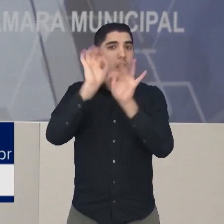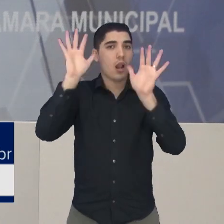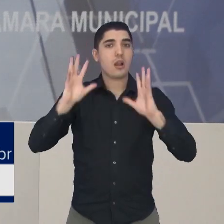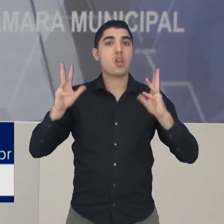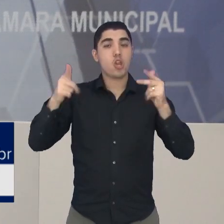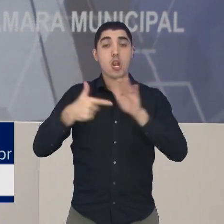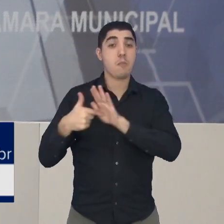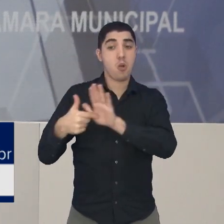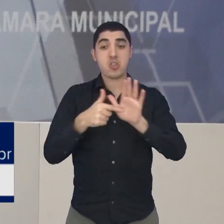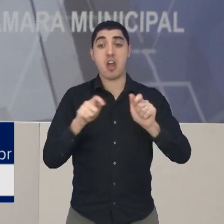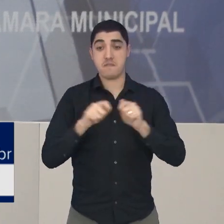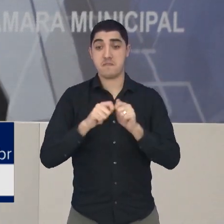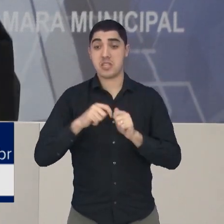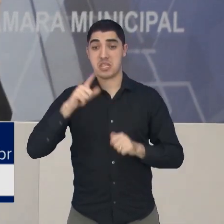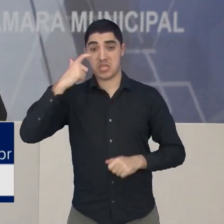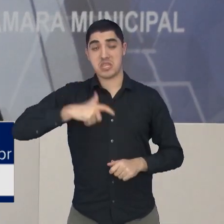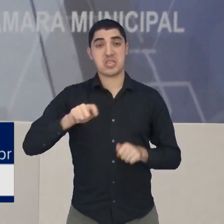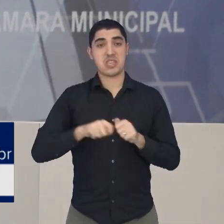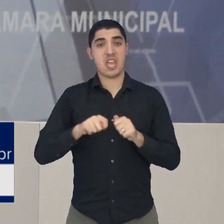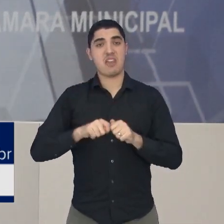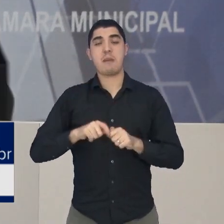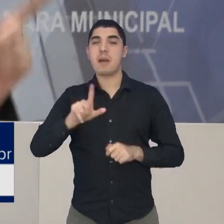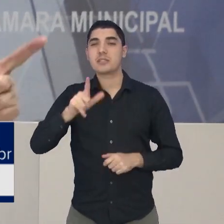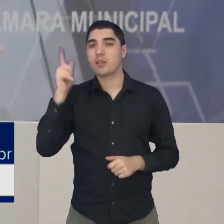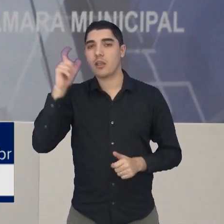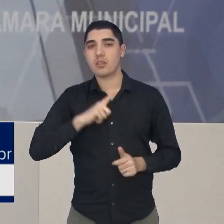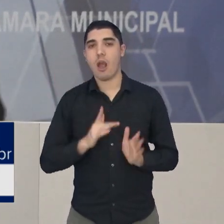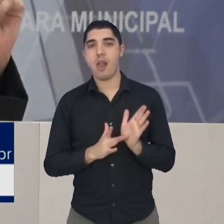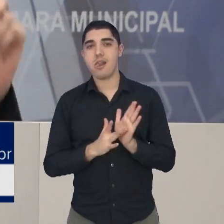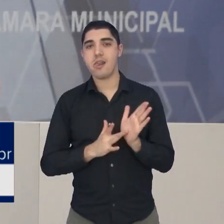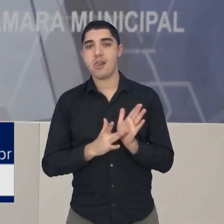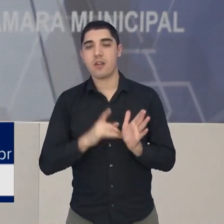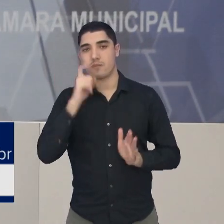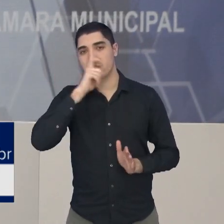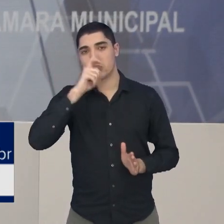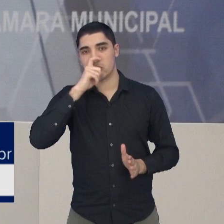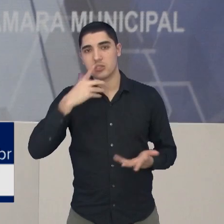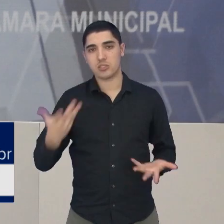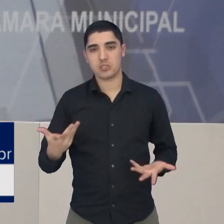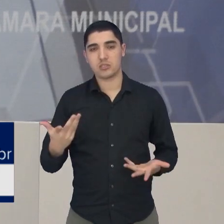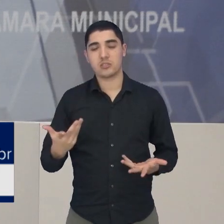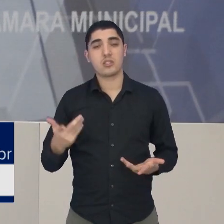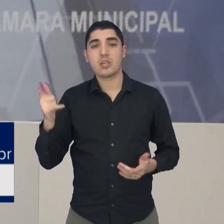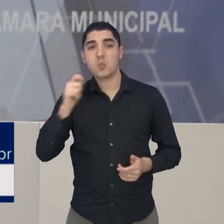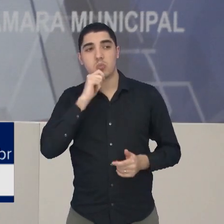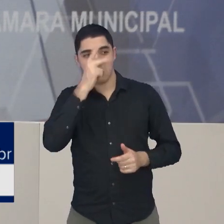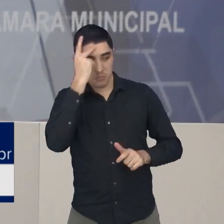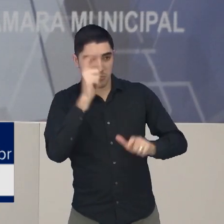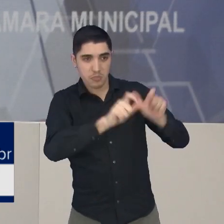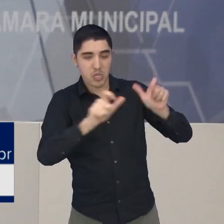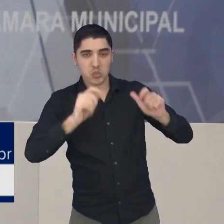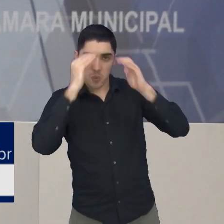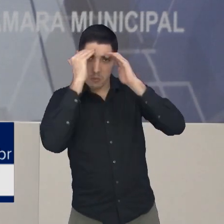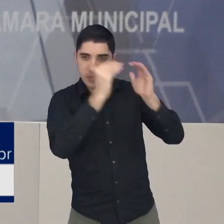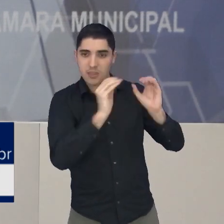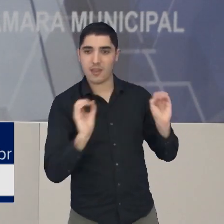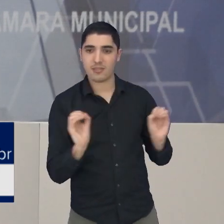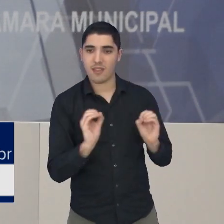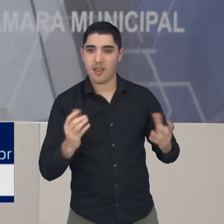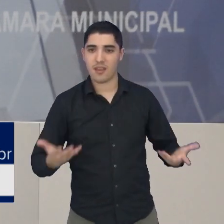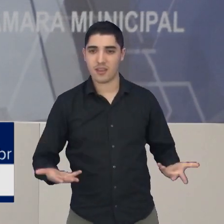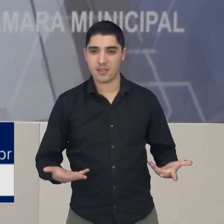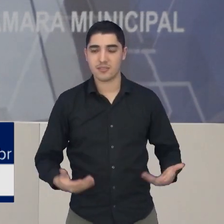está se fazendo. Não fingindo que está se fazendo e não ouvindo as pessoas. Nós já tivemos,